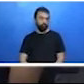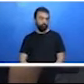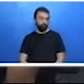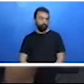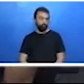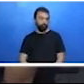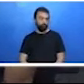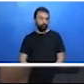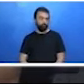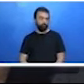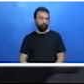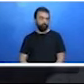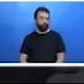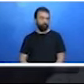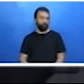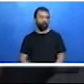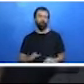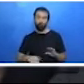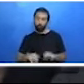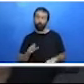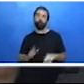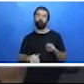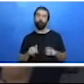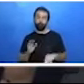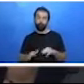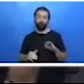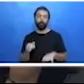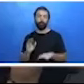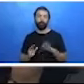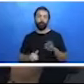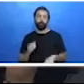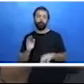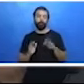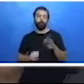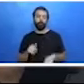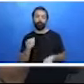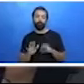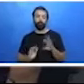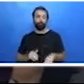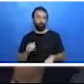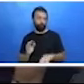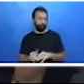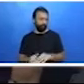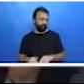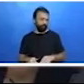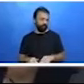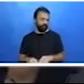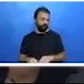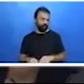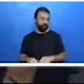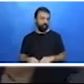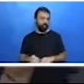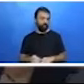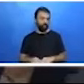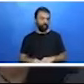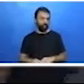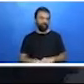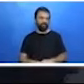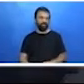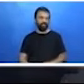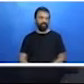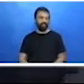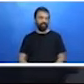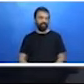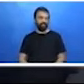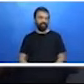no batuque, no batuque, no batuque, no batuque, no batuque, no batuque, no batuque, no batuque, no batuque, no batuque, no